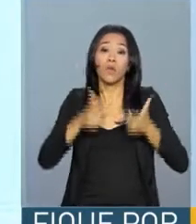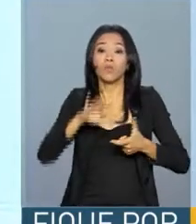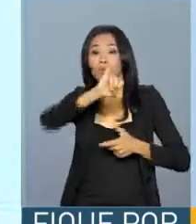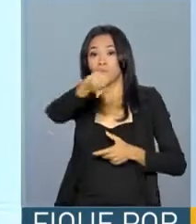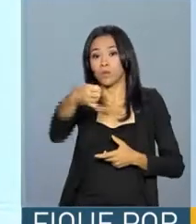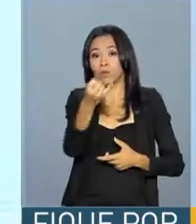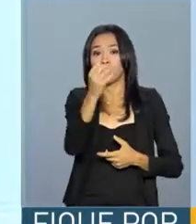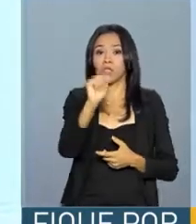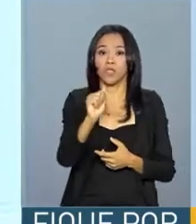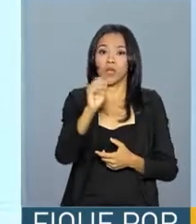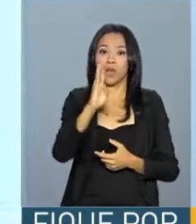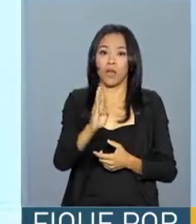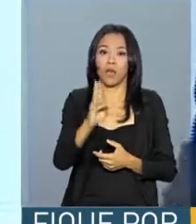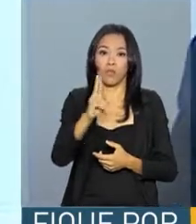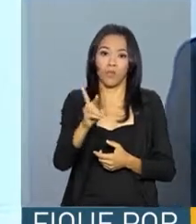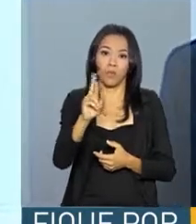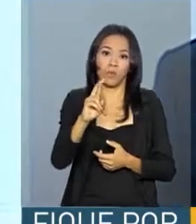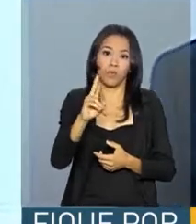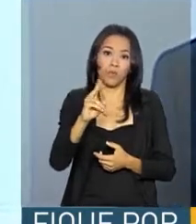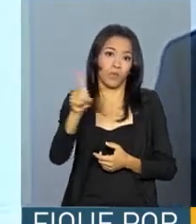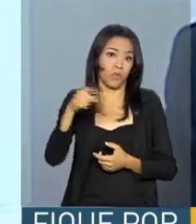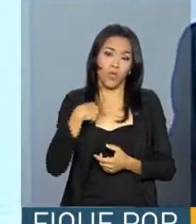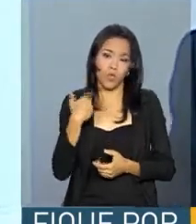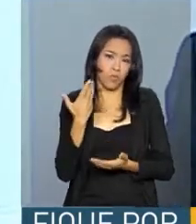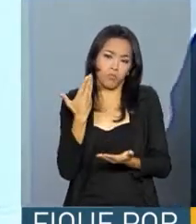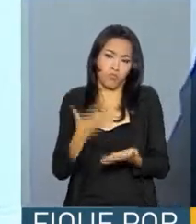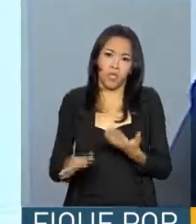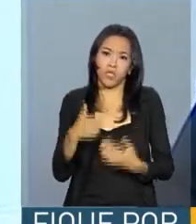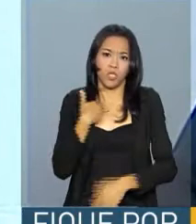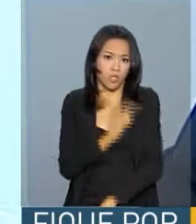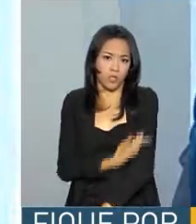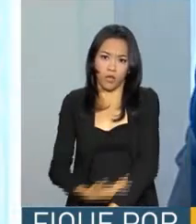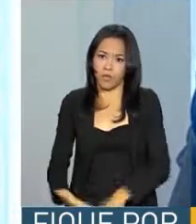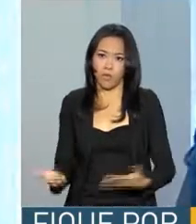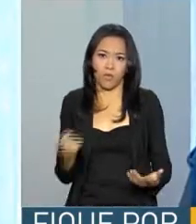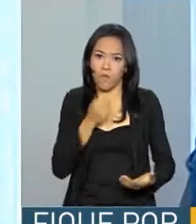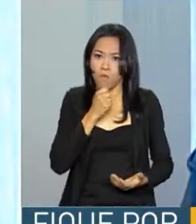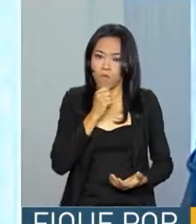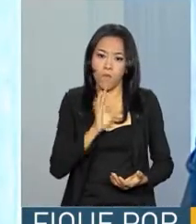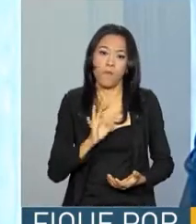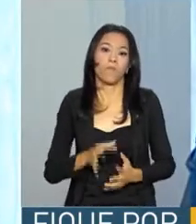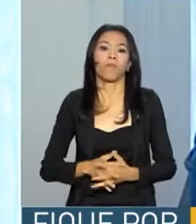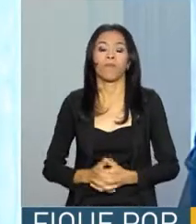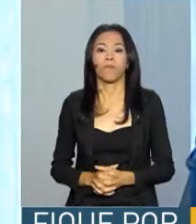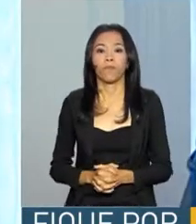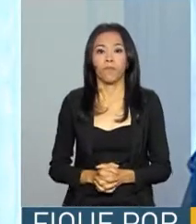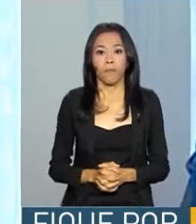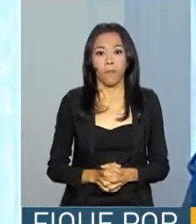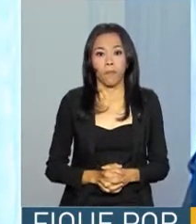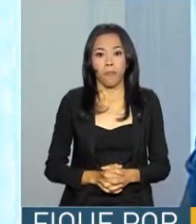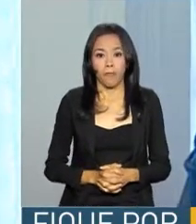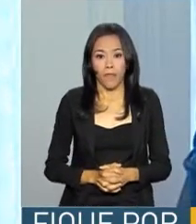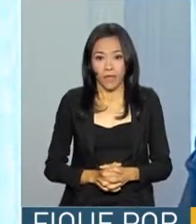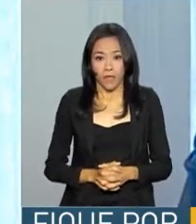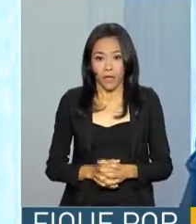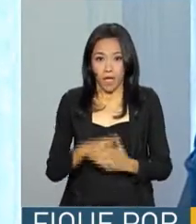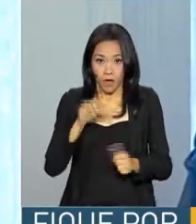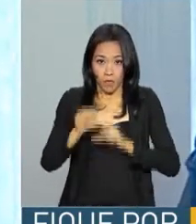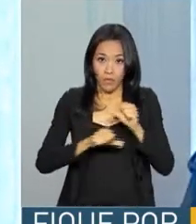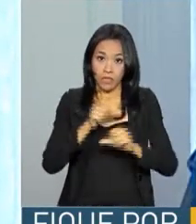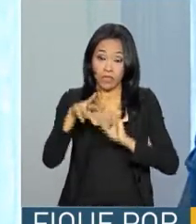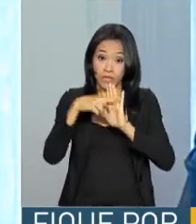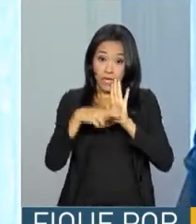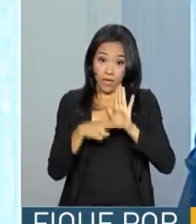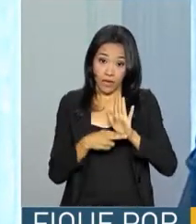perdi. Se houver alguma crítica, não pode ser uma crítica negativa. Né? A votação da reforma da Previdência está para o dia 19. Se não